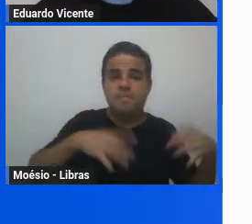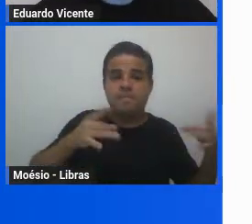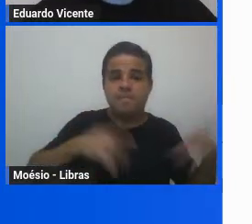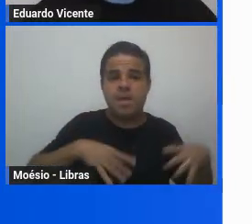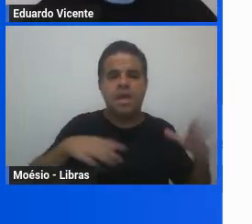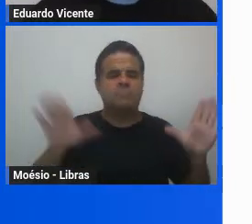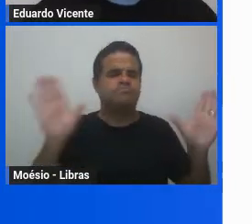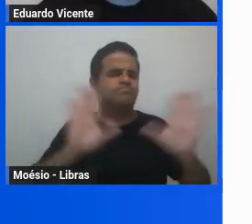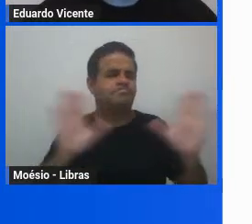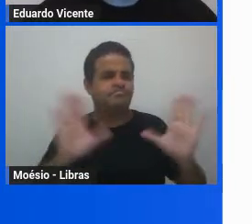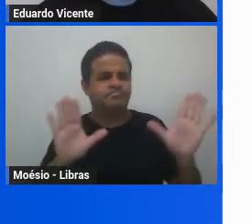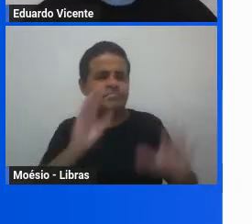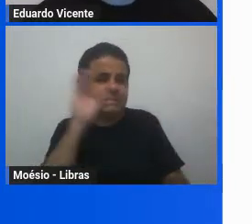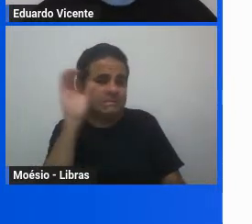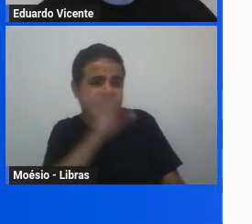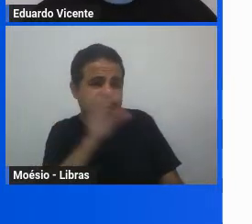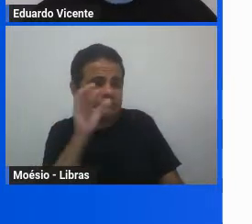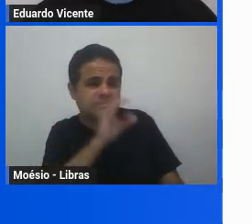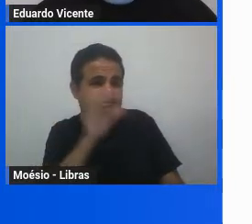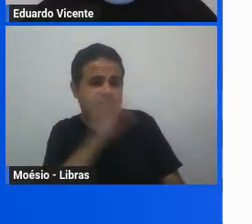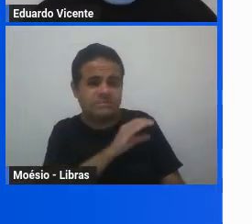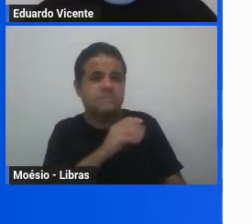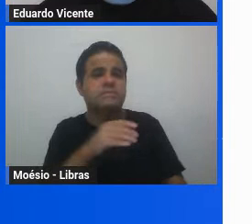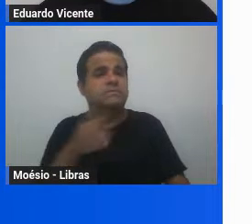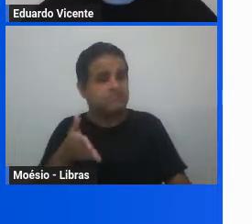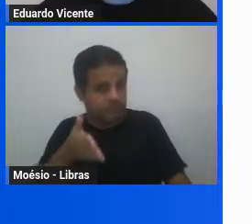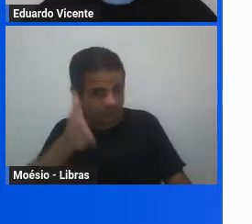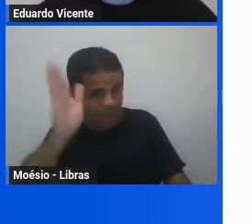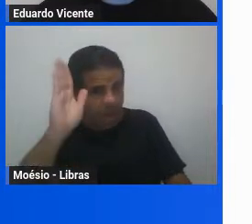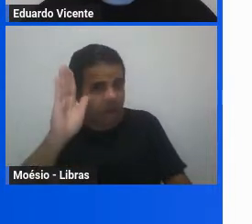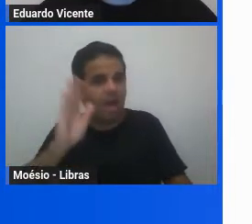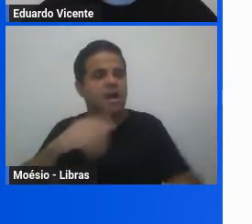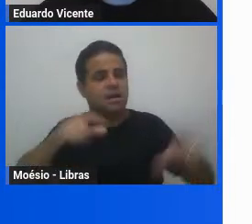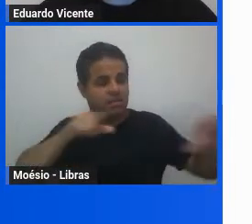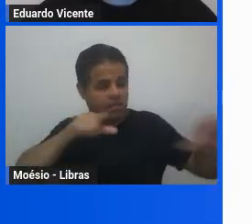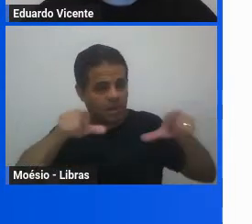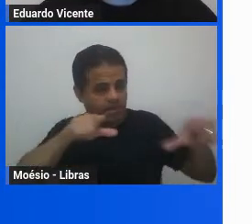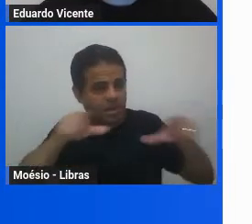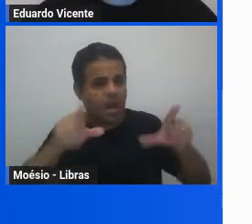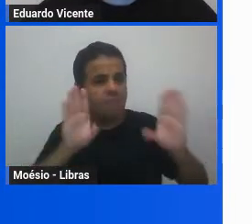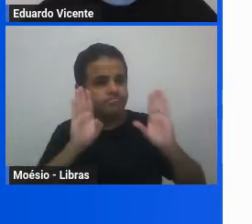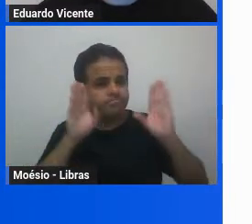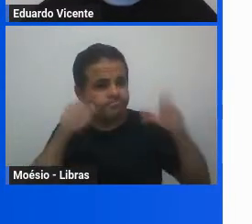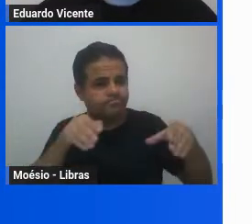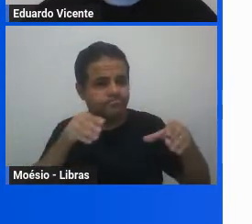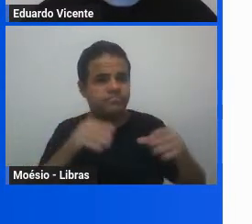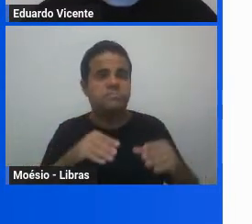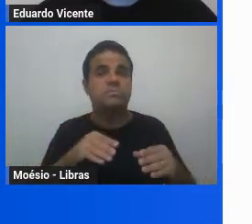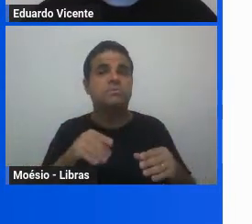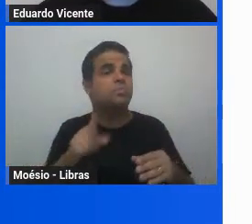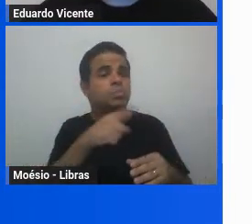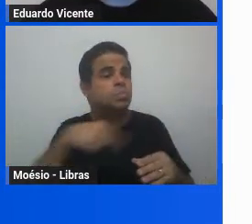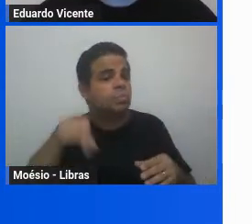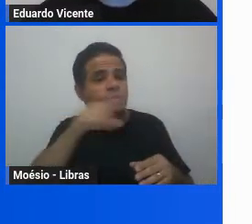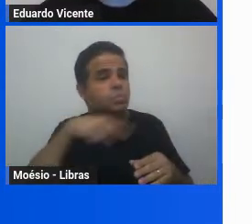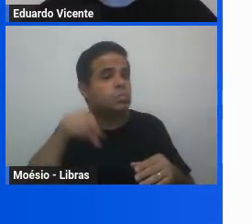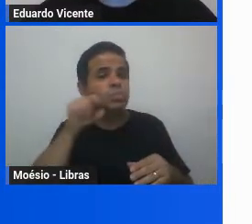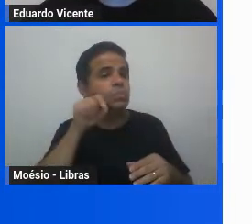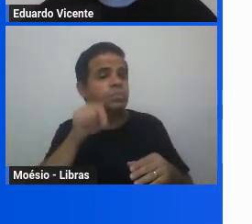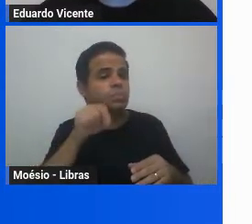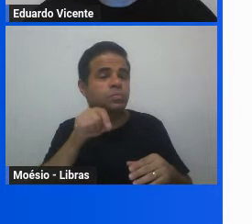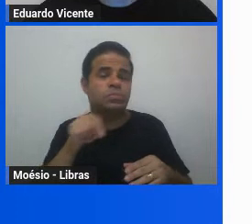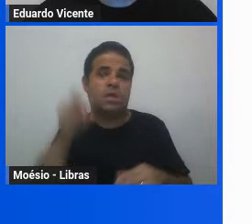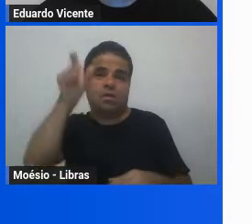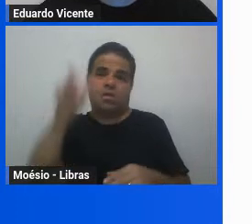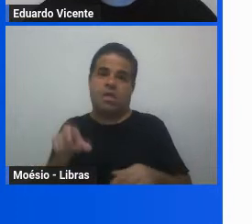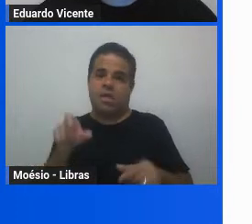Ser rápido, né? E tentar aí trabalhar com a precaução. O nosso foco sempre vai ser que a vítima não